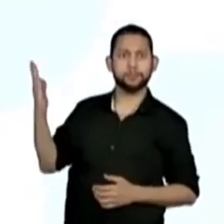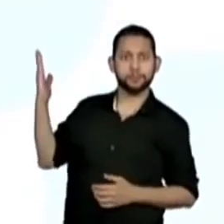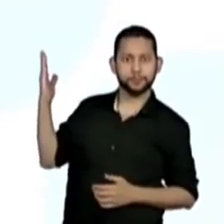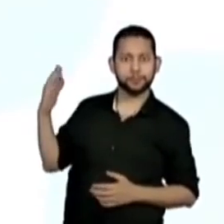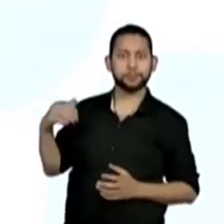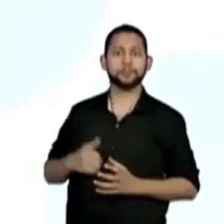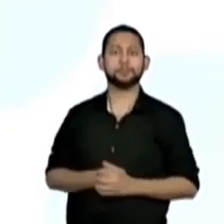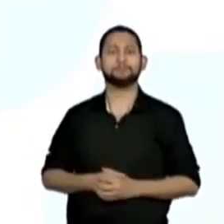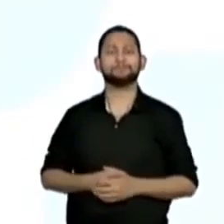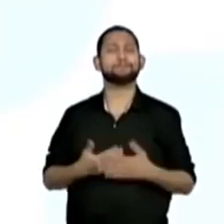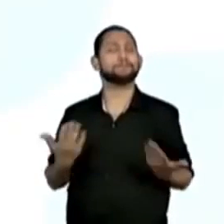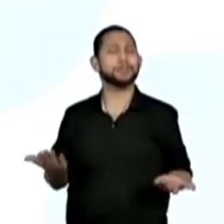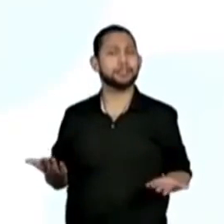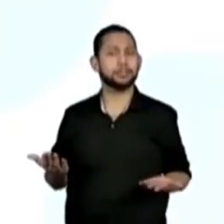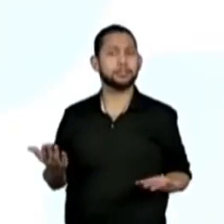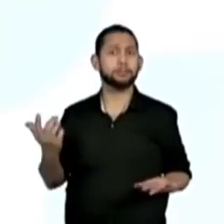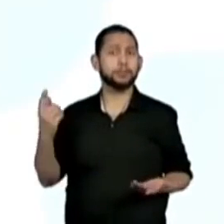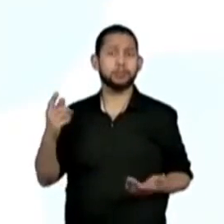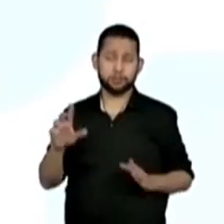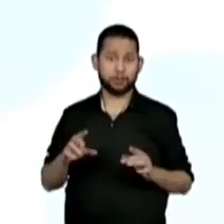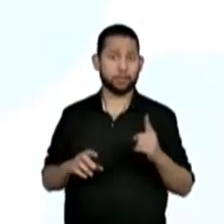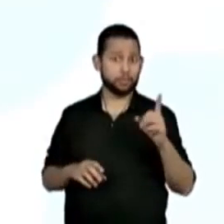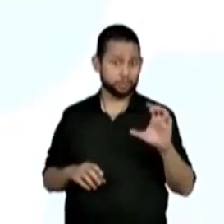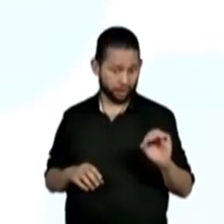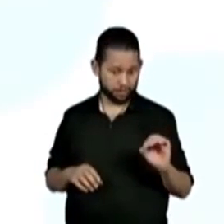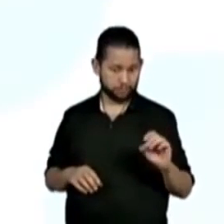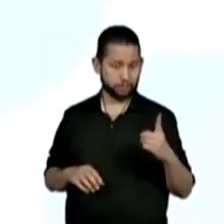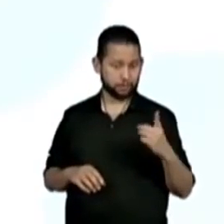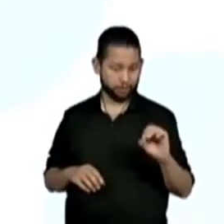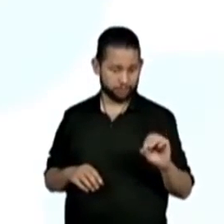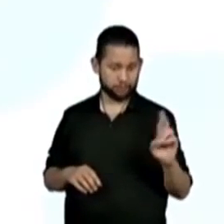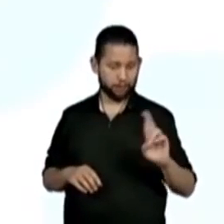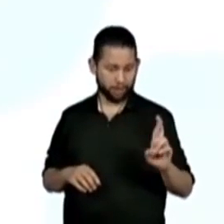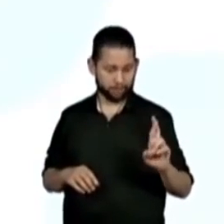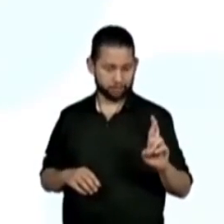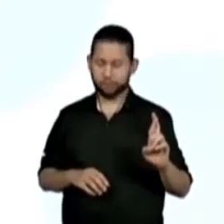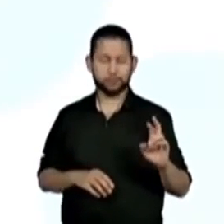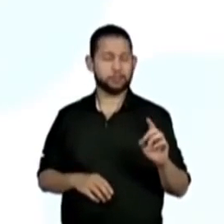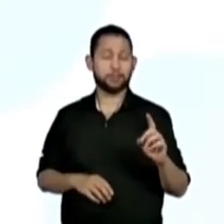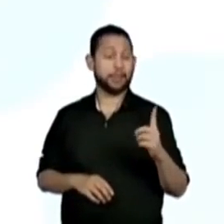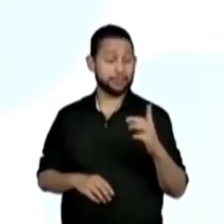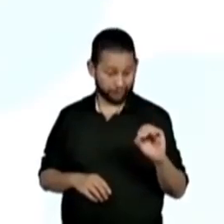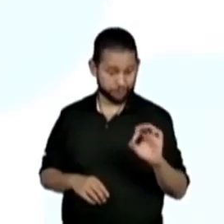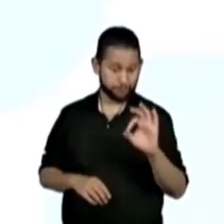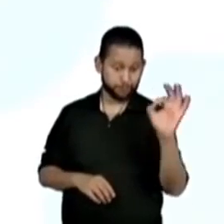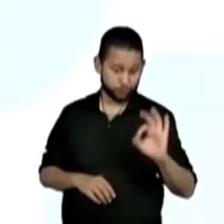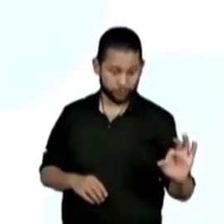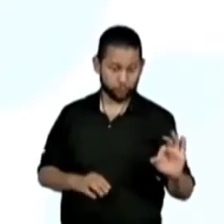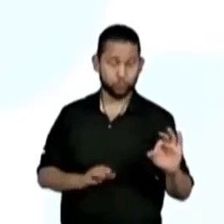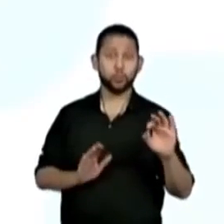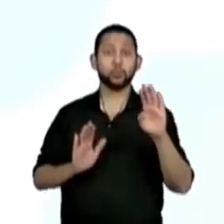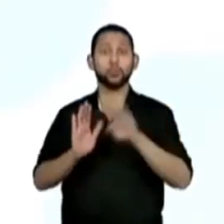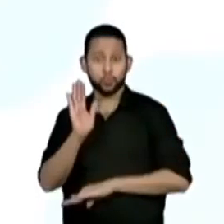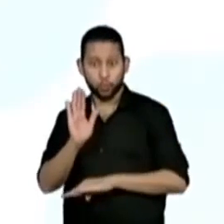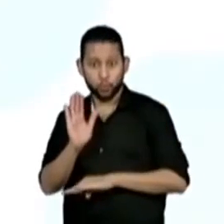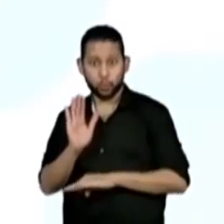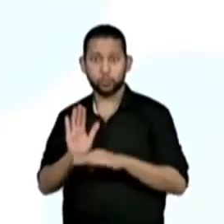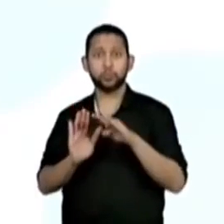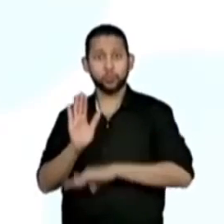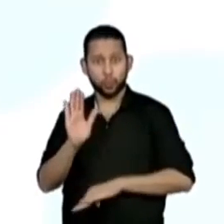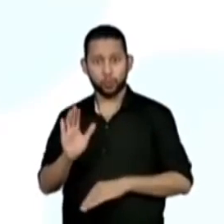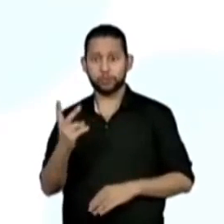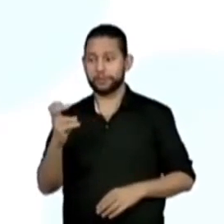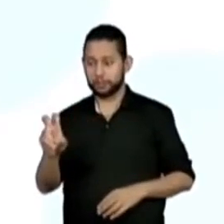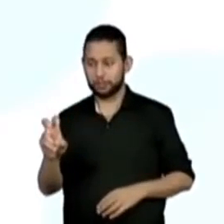25 mas não são 10% pensando aqui em 15% eu utilizei o